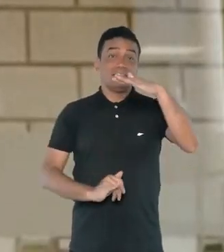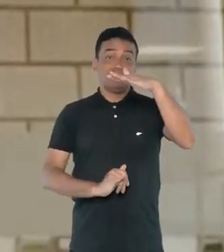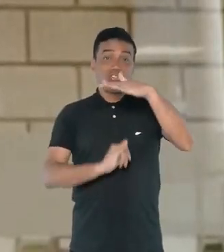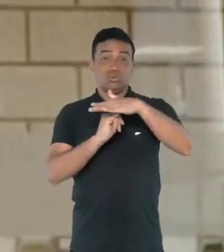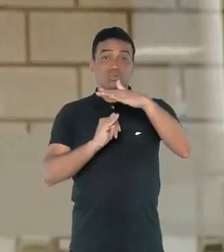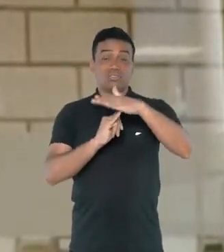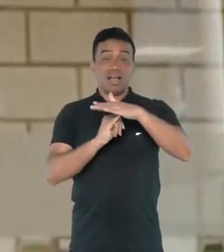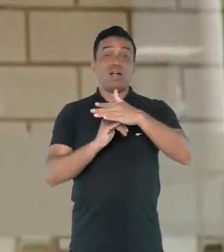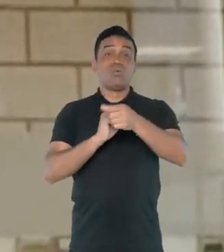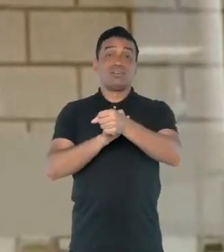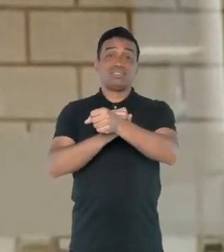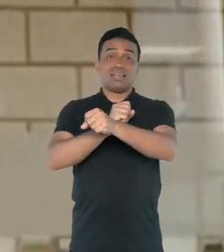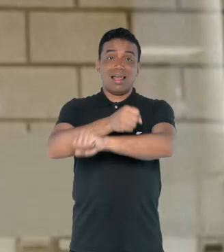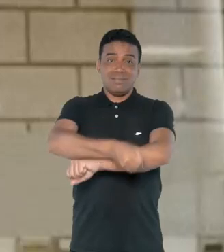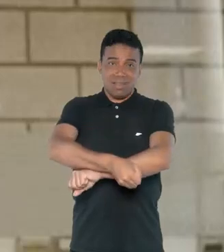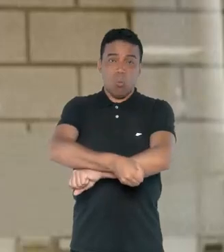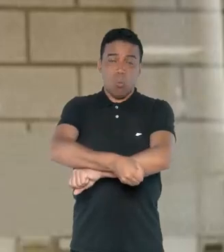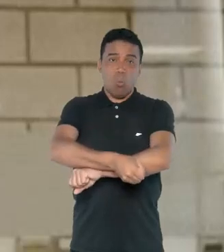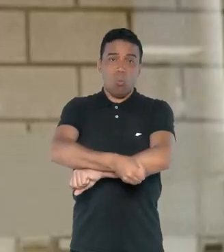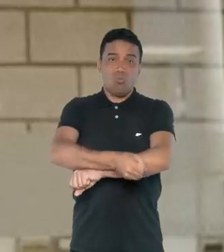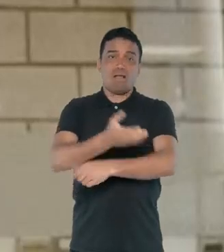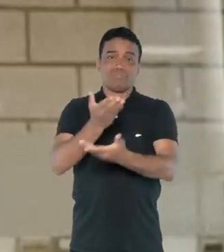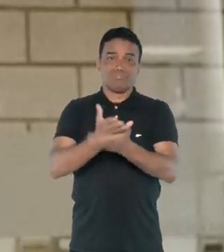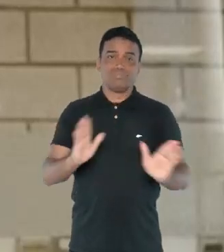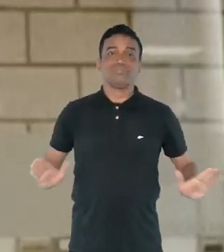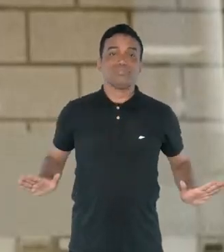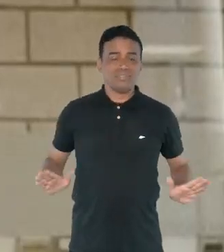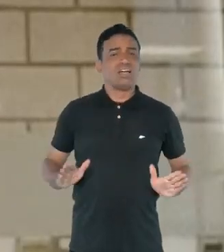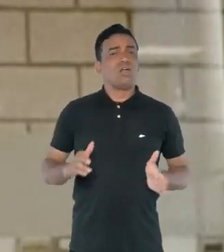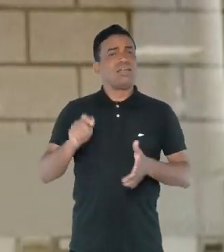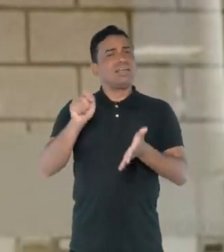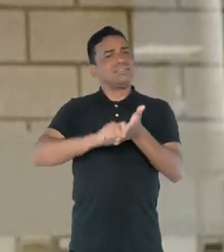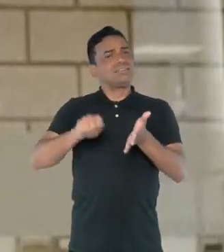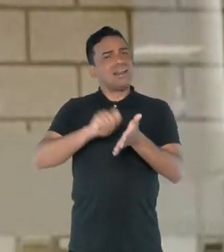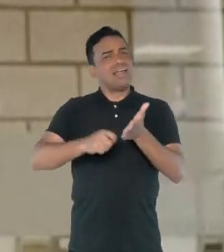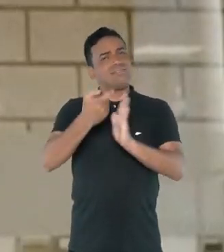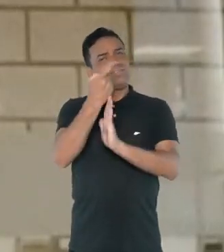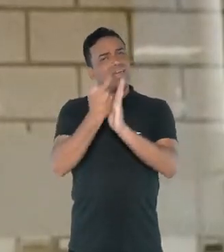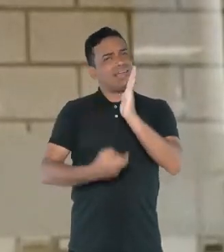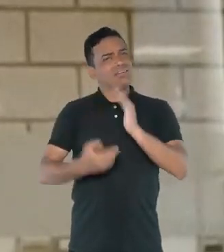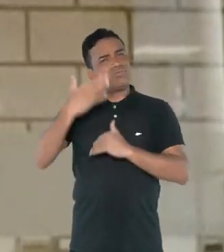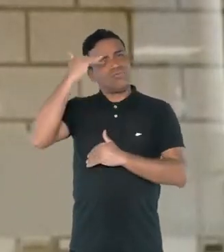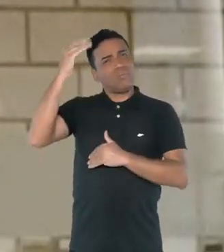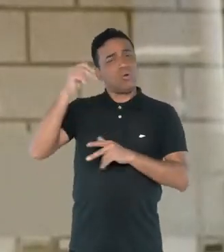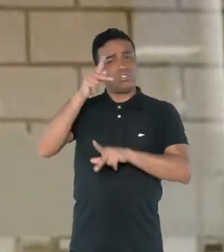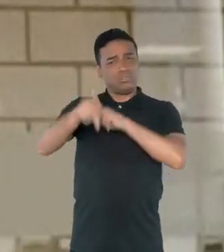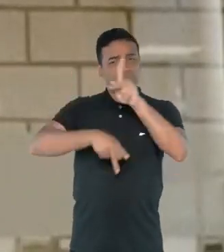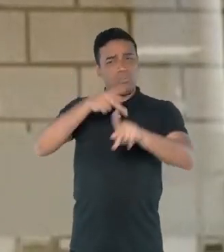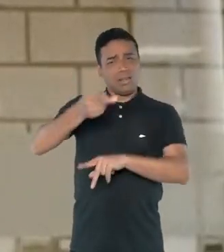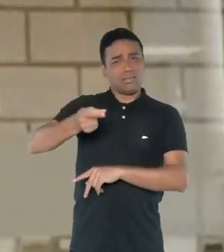da escravidão. Ele escreve, né, um ensaio muito famoso chamado As Populações Antigas, né, em que ele